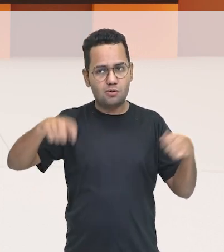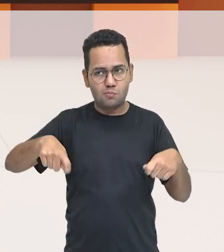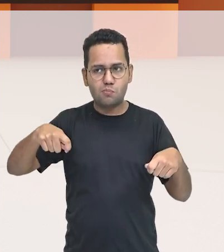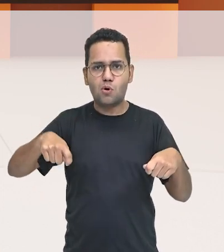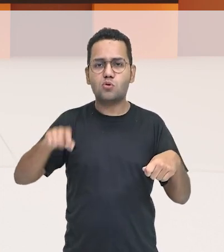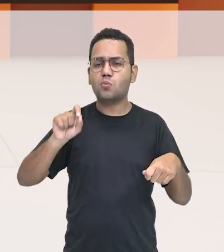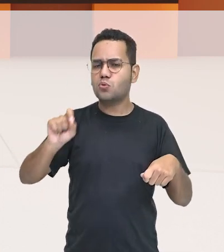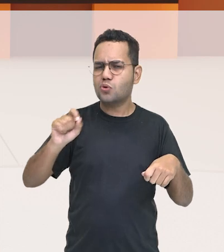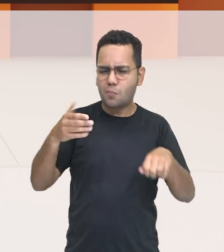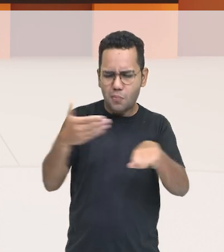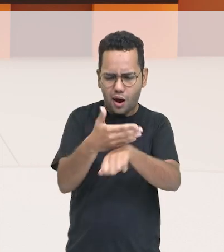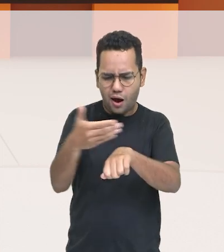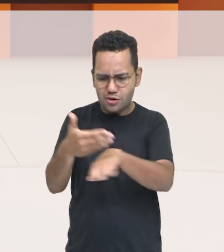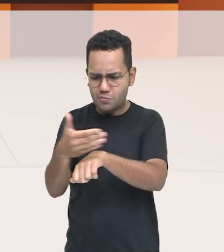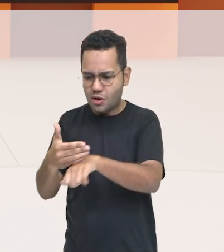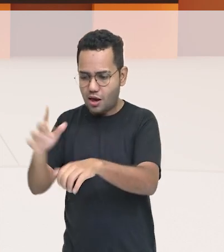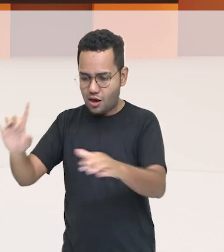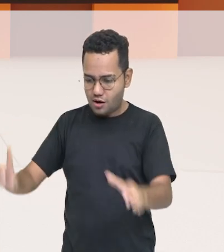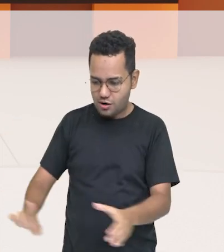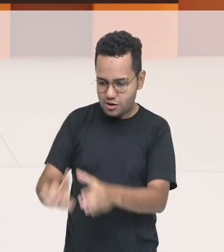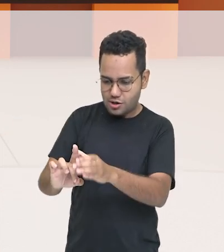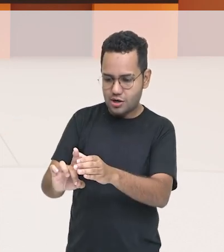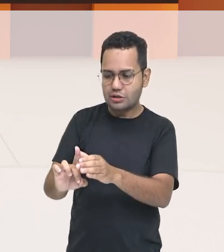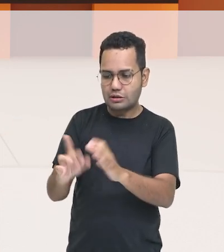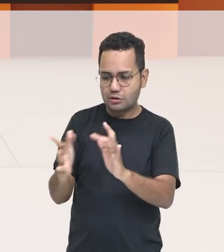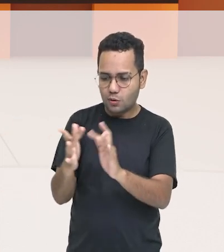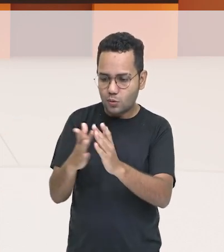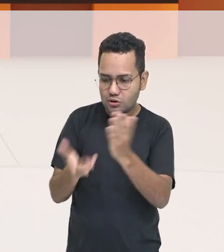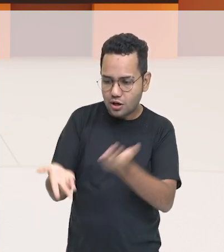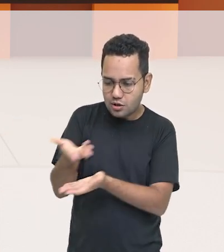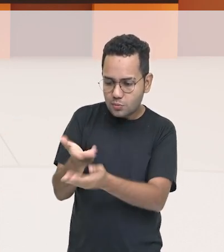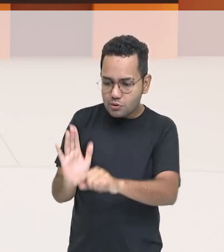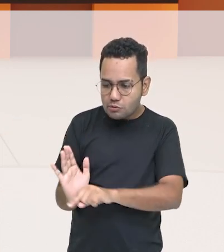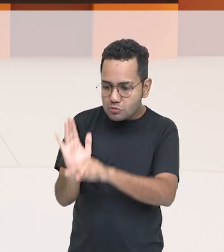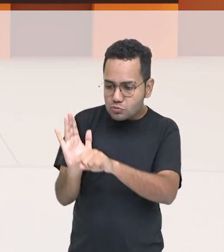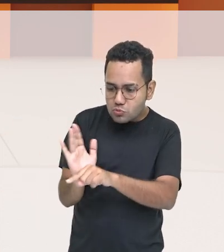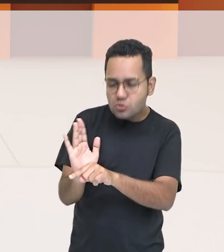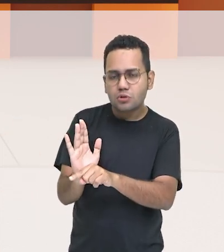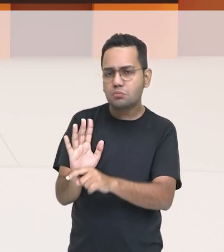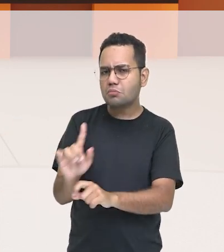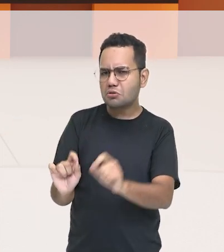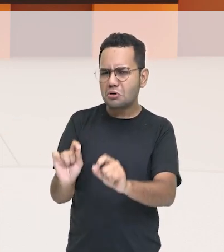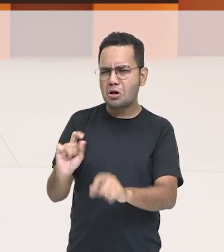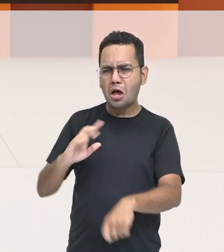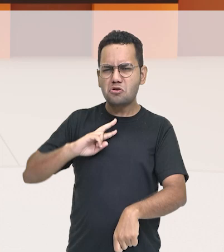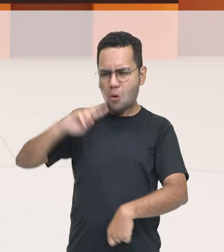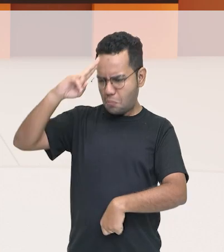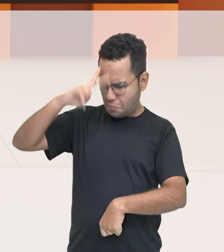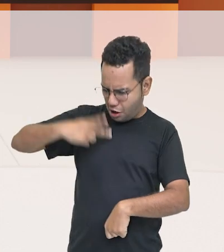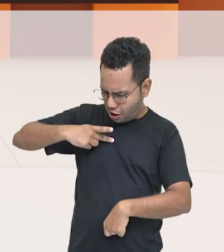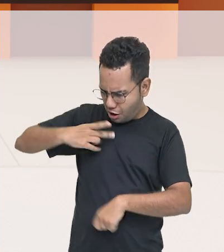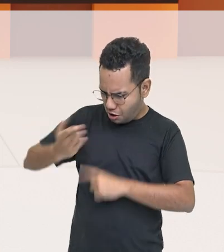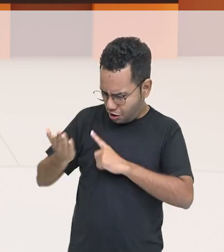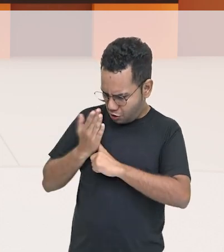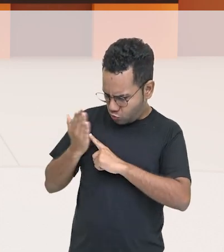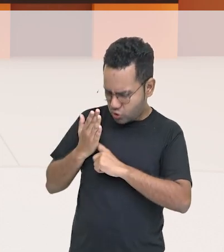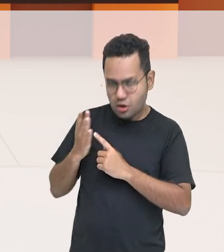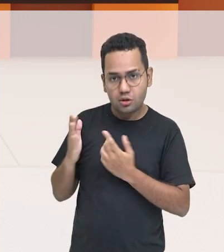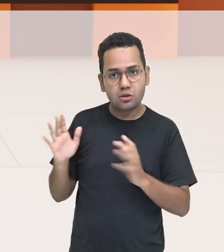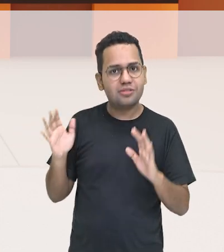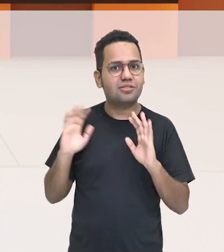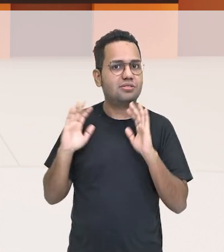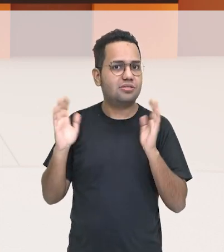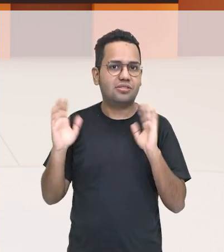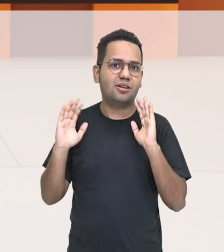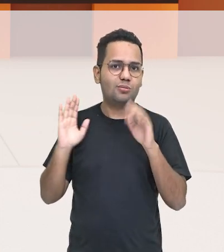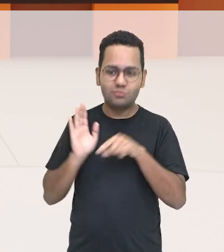participar de forma mais adequada, de modo a trazer benefício não só para mim ou para você, mas para